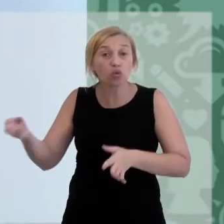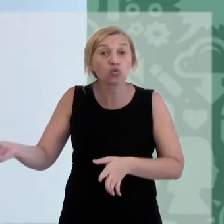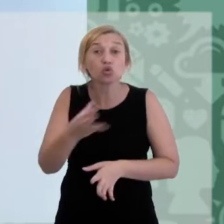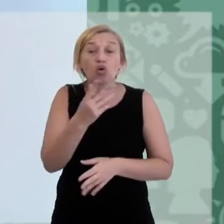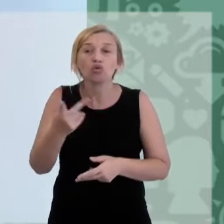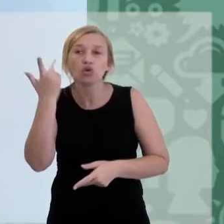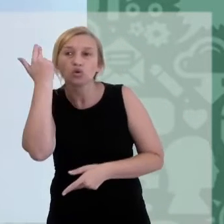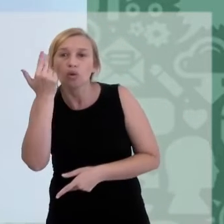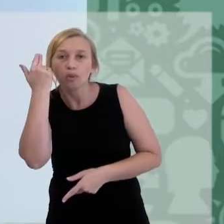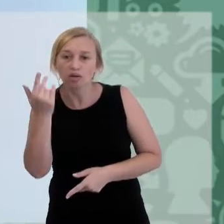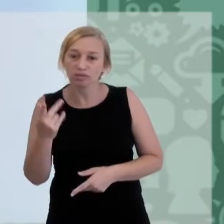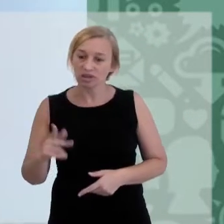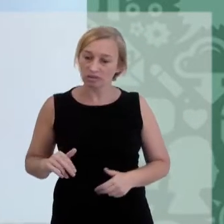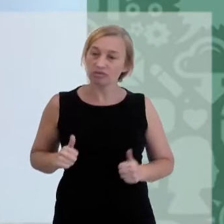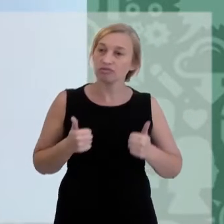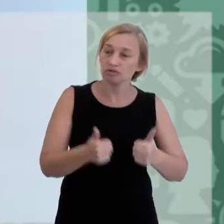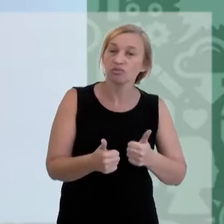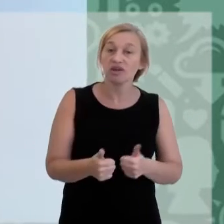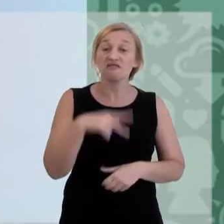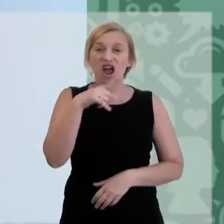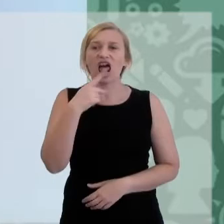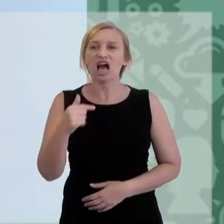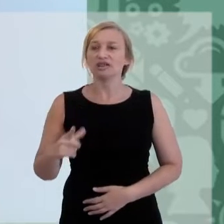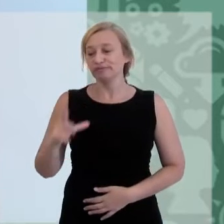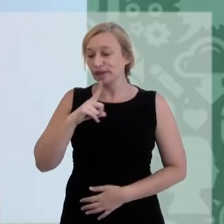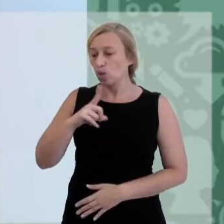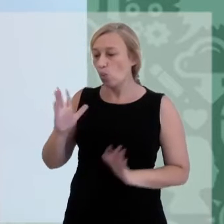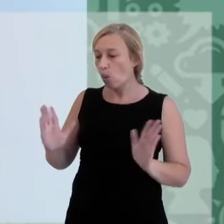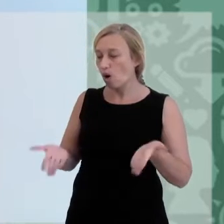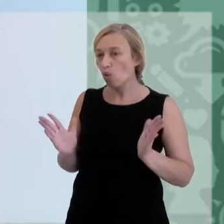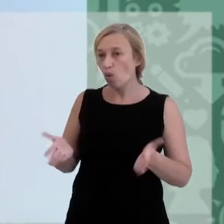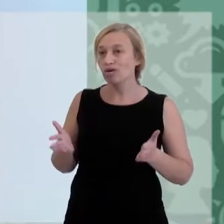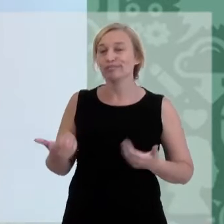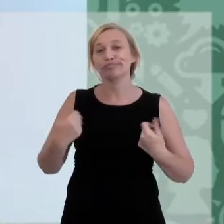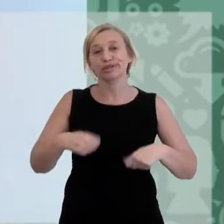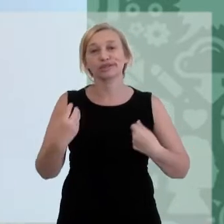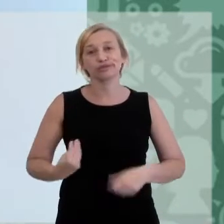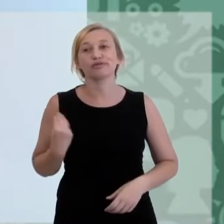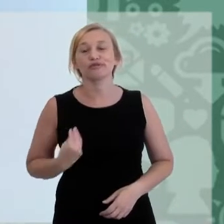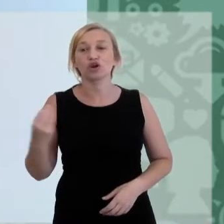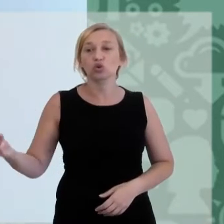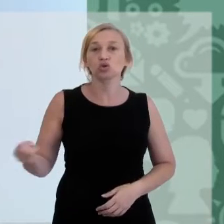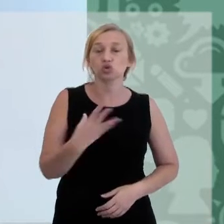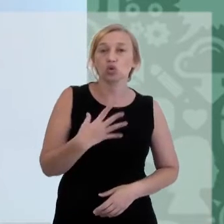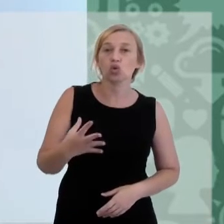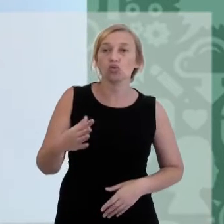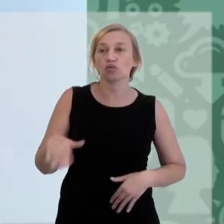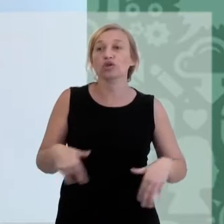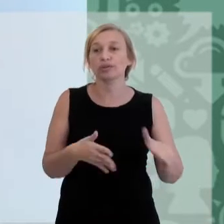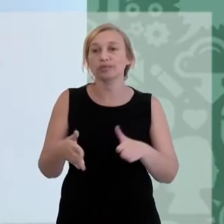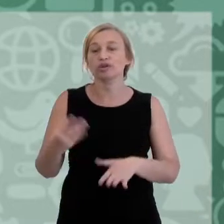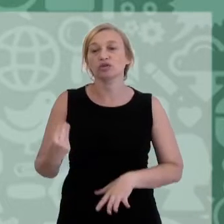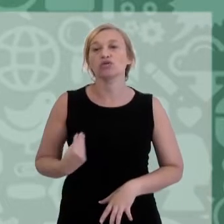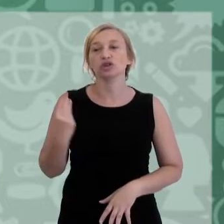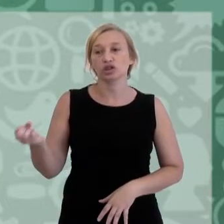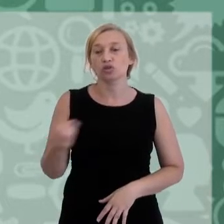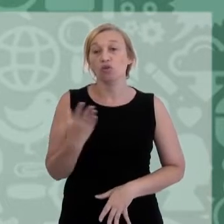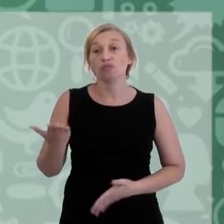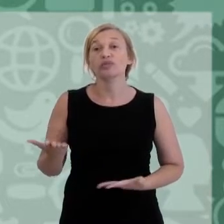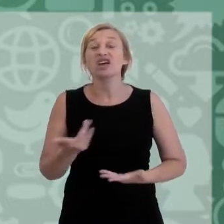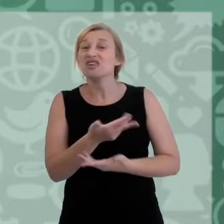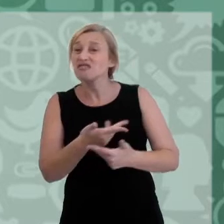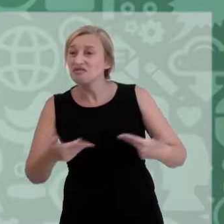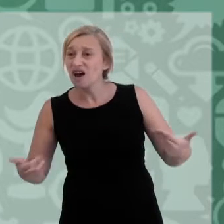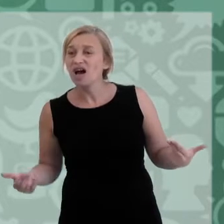tem que assumir e falar, olha, é isso aqui que eu tenho agora e eu vou ter que conviver com essa nova rotina, com essa nova vida.